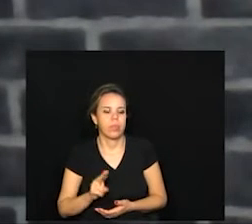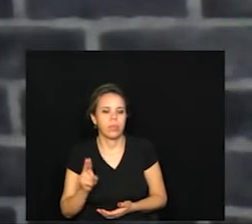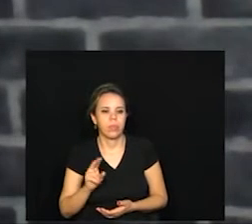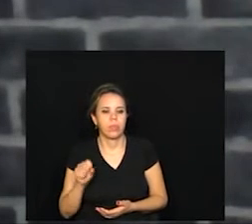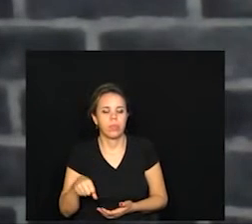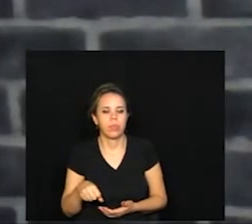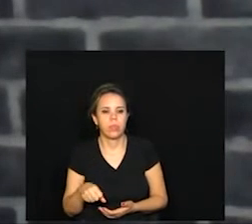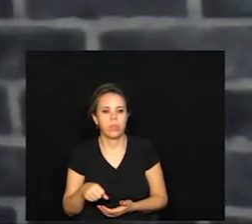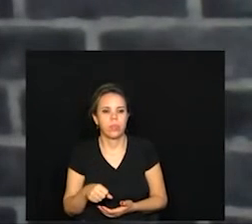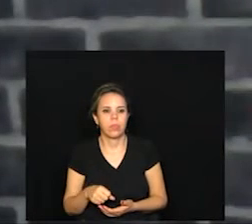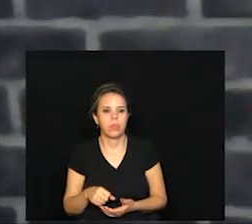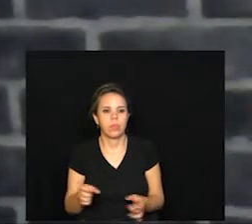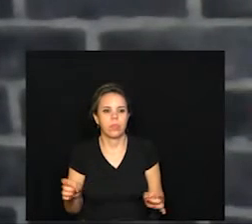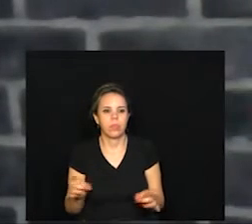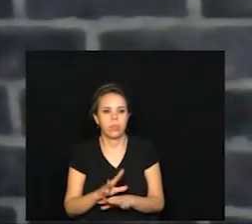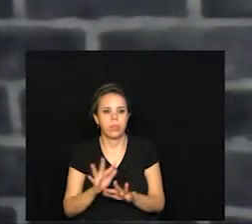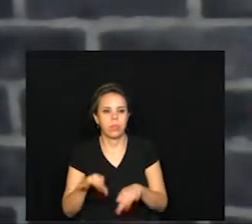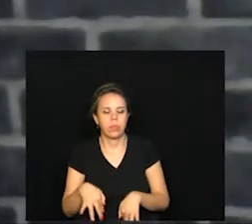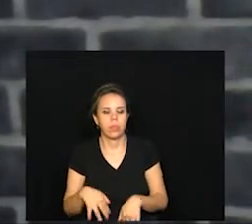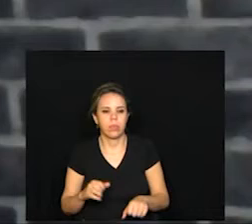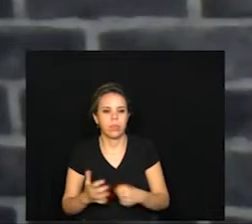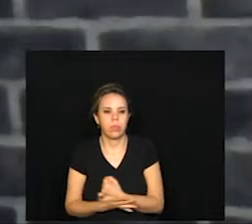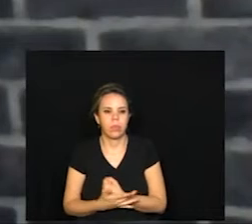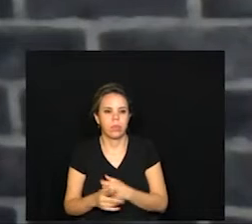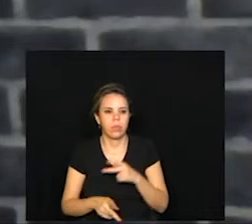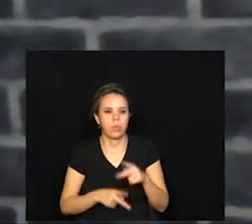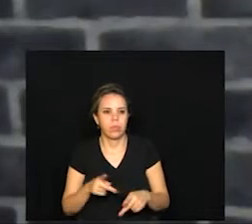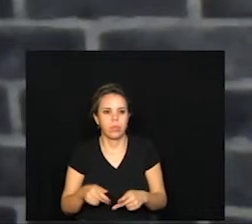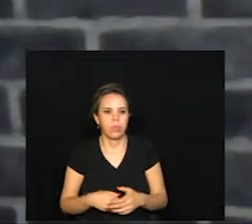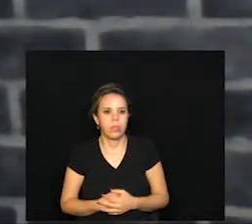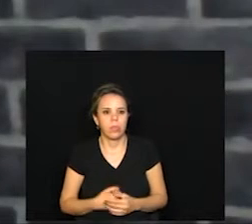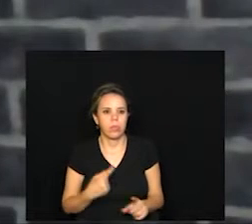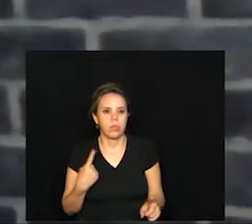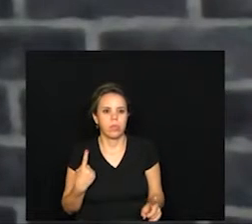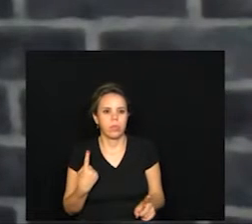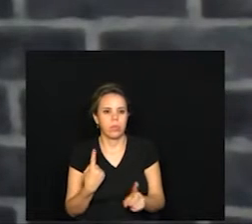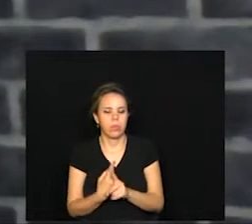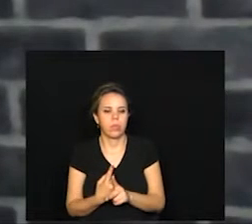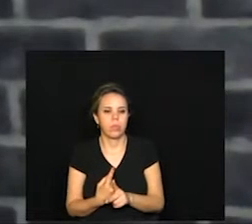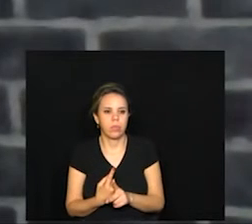sim, mesmo que termine a pandemia, os consumidores encontraram